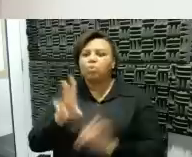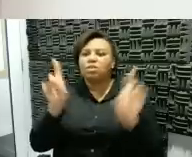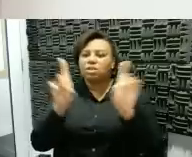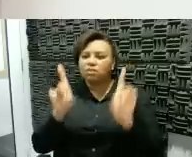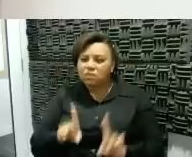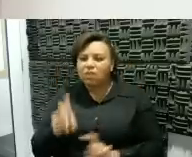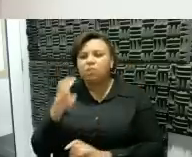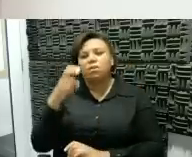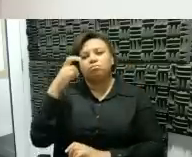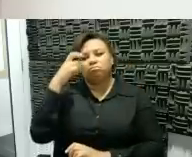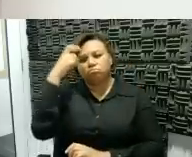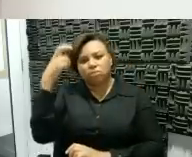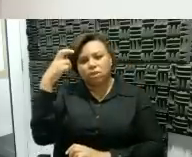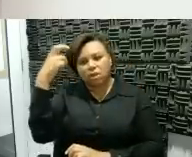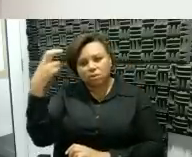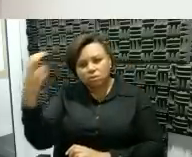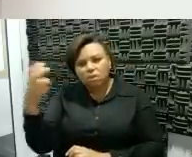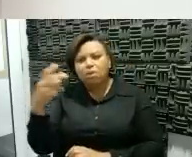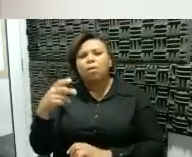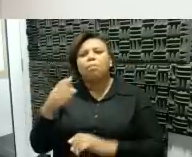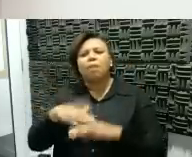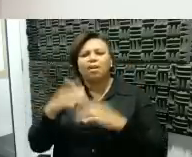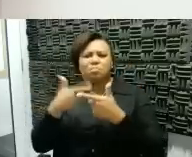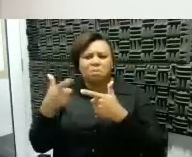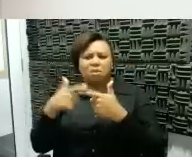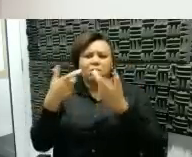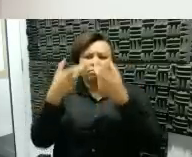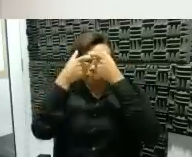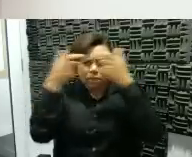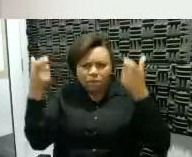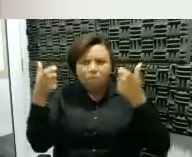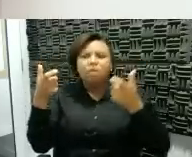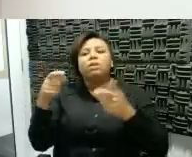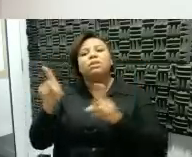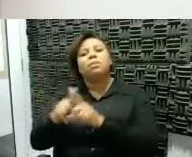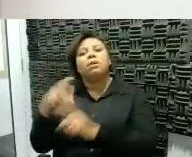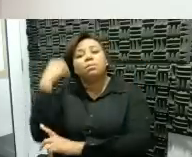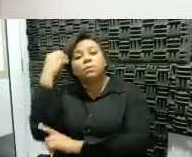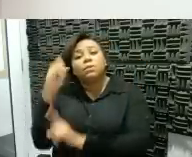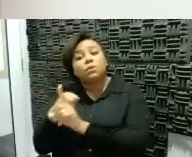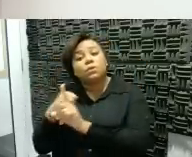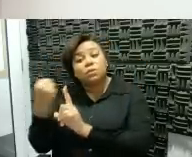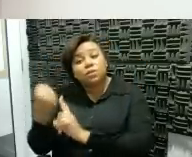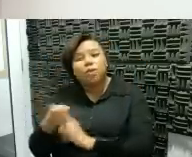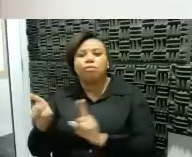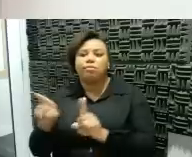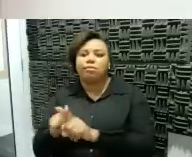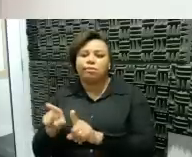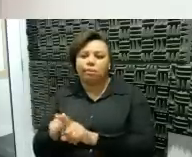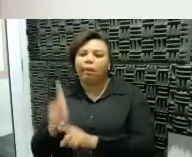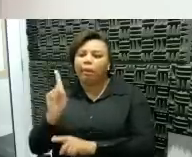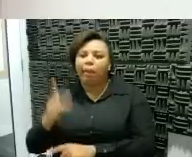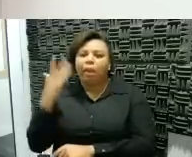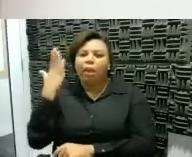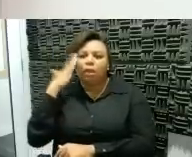dificuldades mais cognitivas digamos assim e psicossocial também tem sido entendido hoje como uma